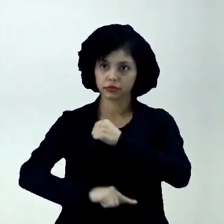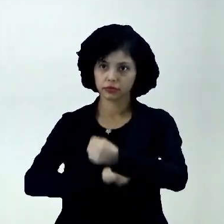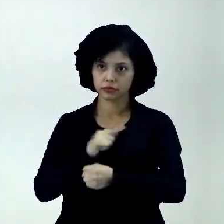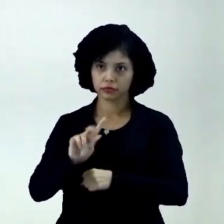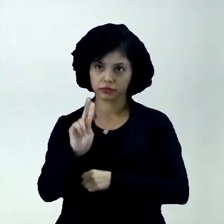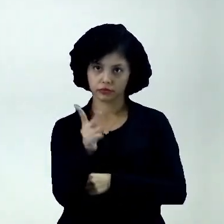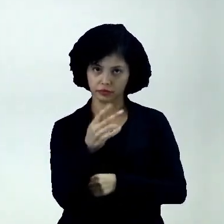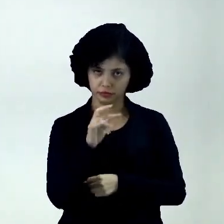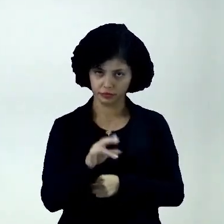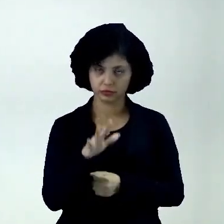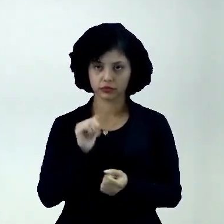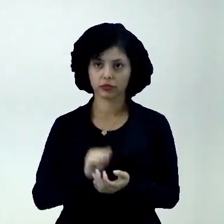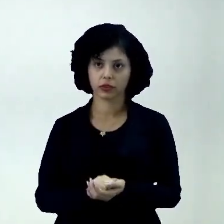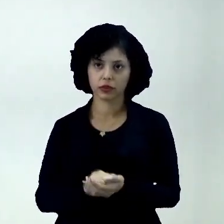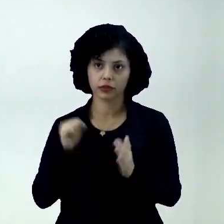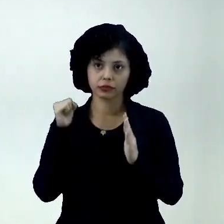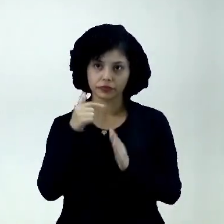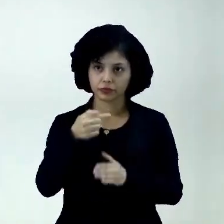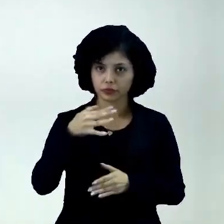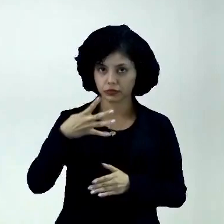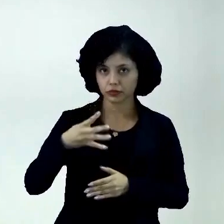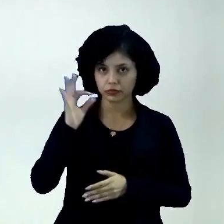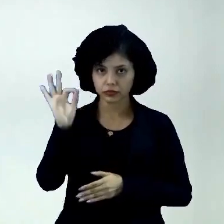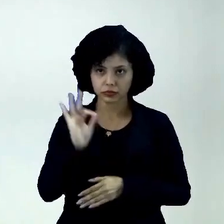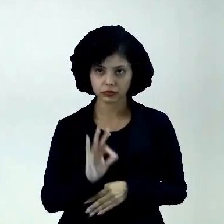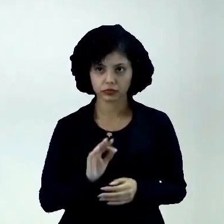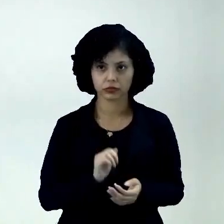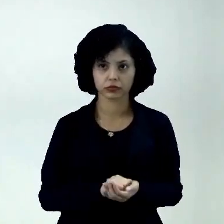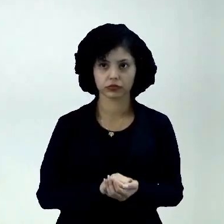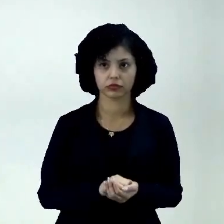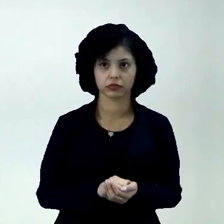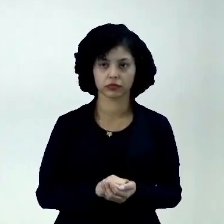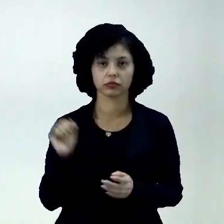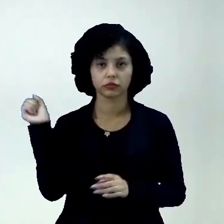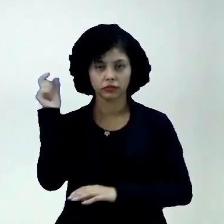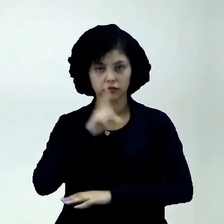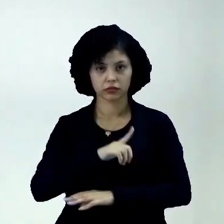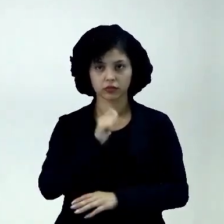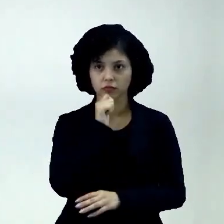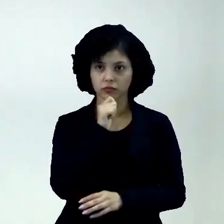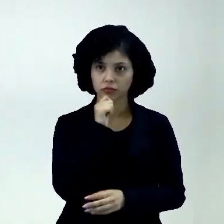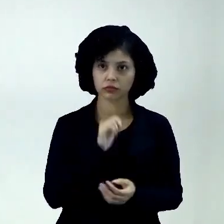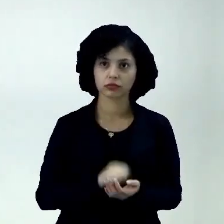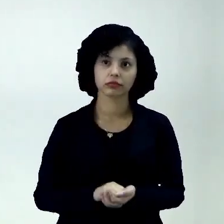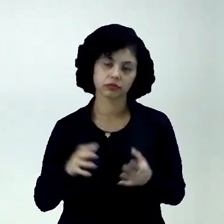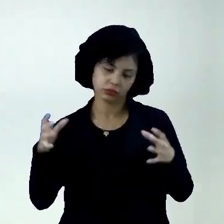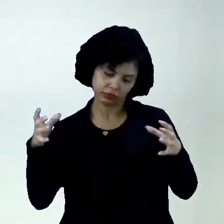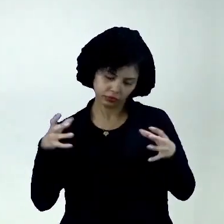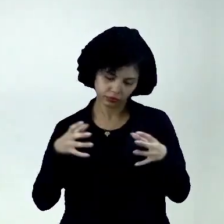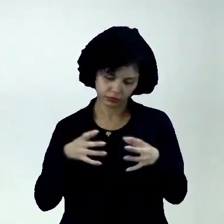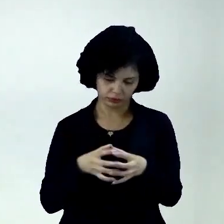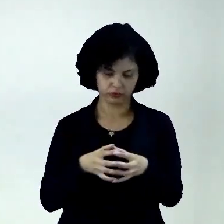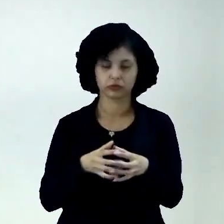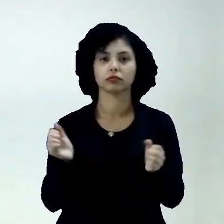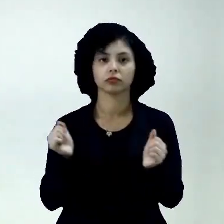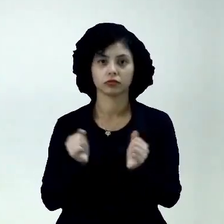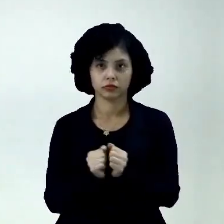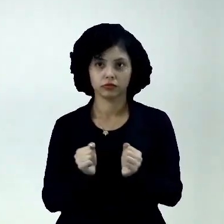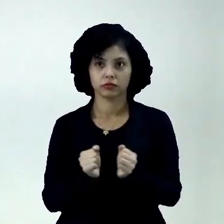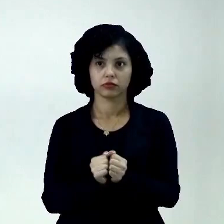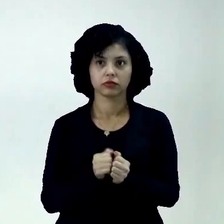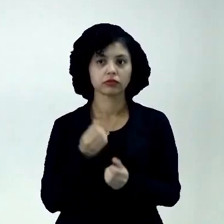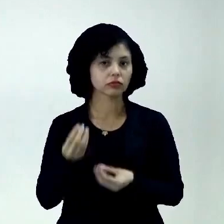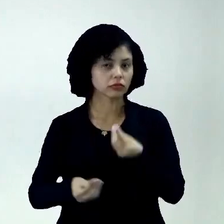de hidrogênio, que são cerca de 74% da composição do Sol, eles estão aí se combinando, se juntando,